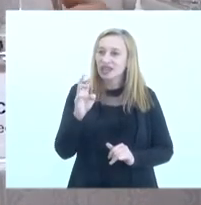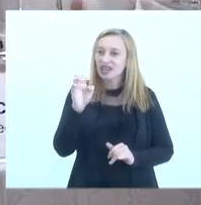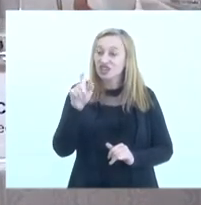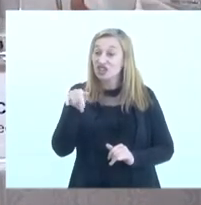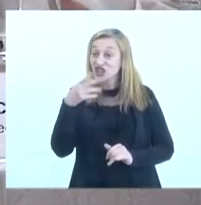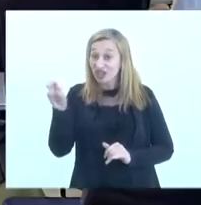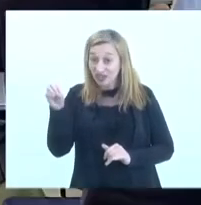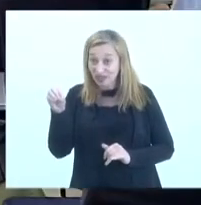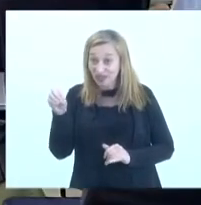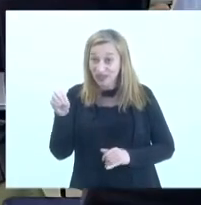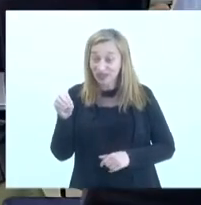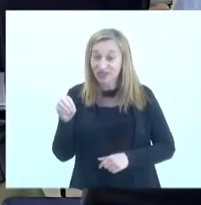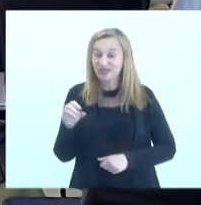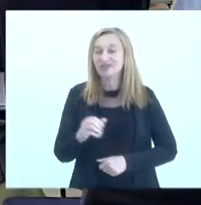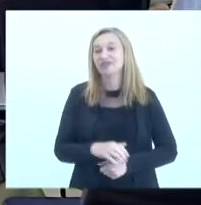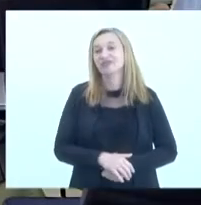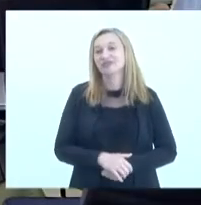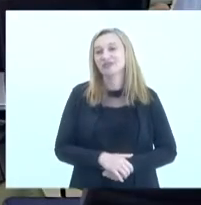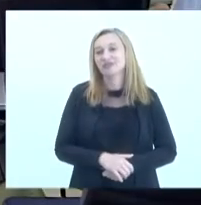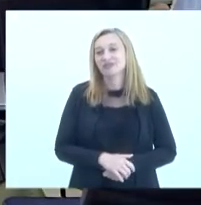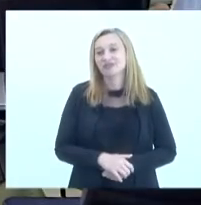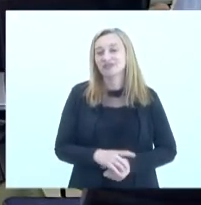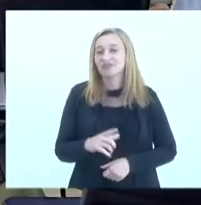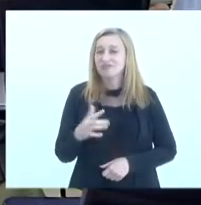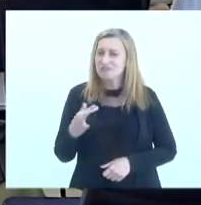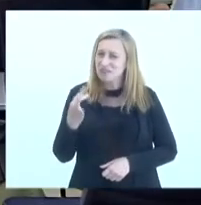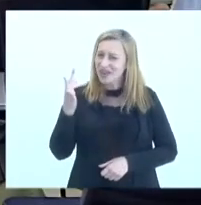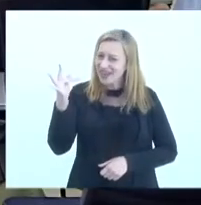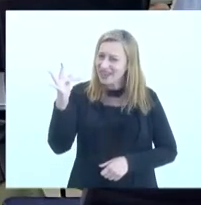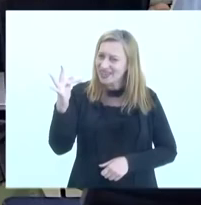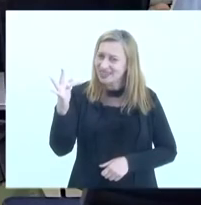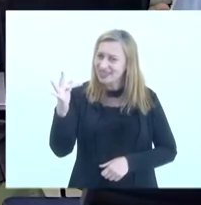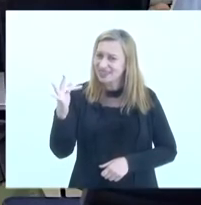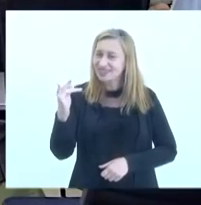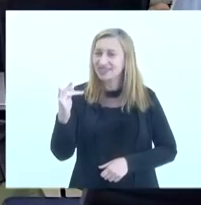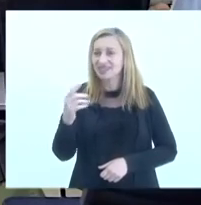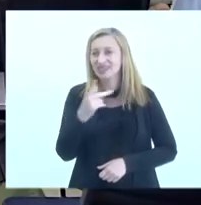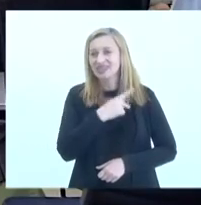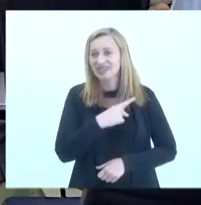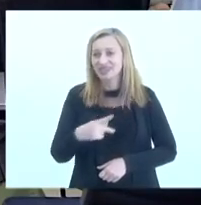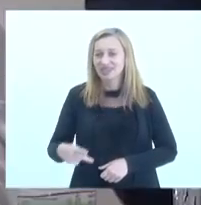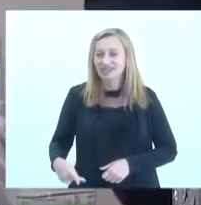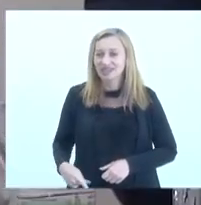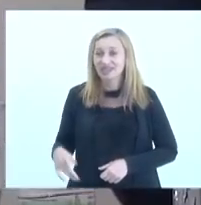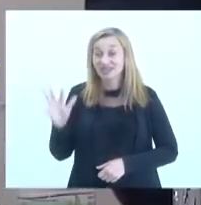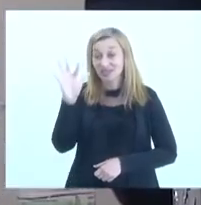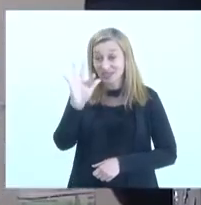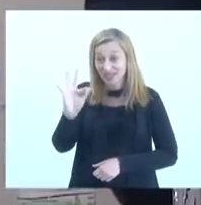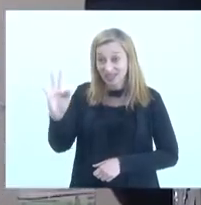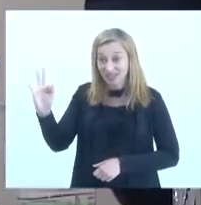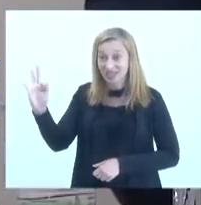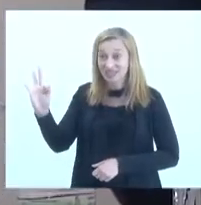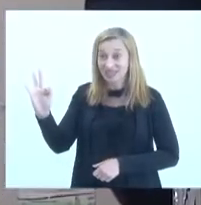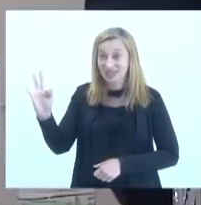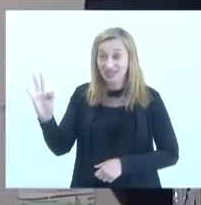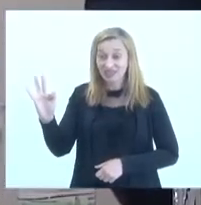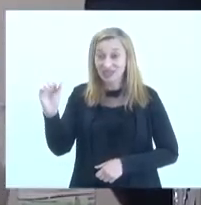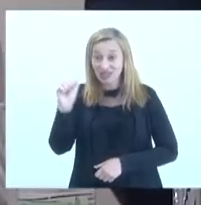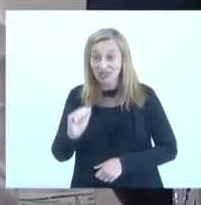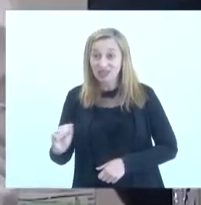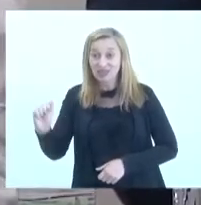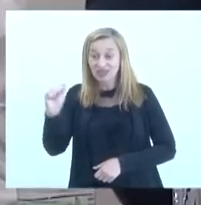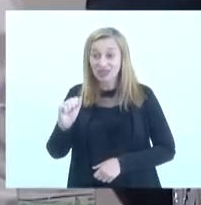vai ter, em breve, o presidente da Federação, da Associação